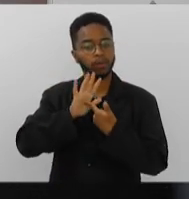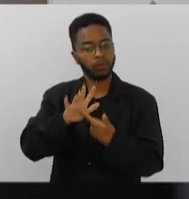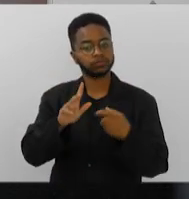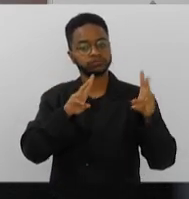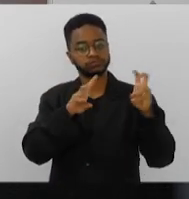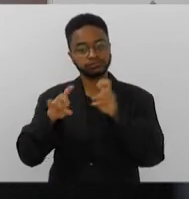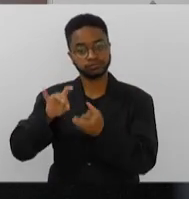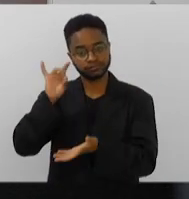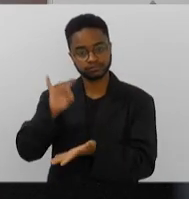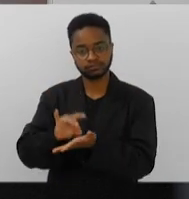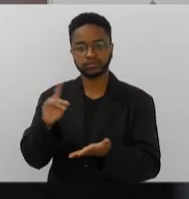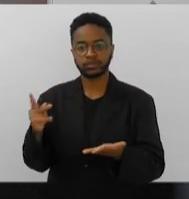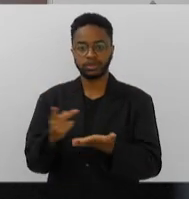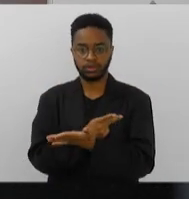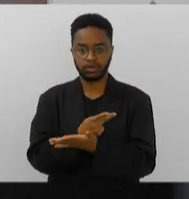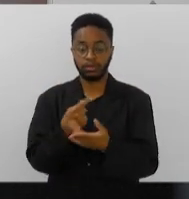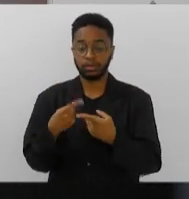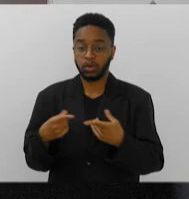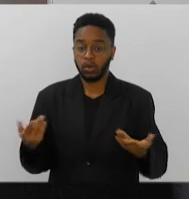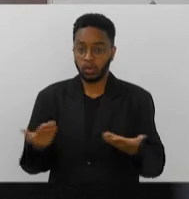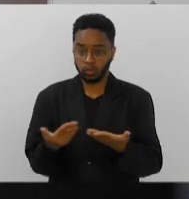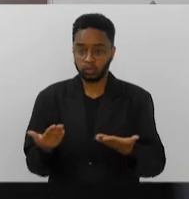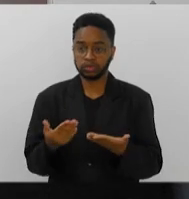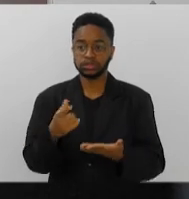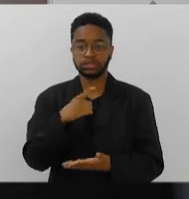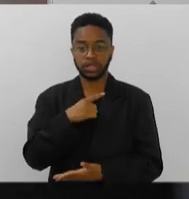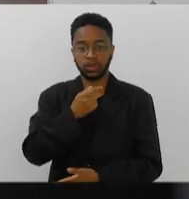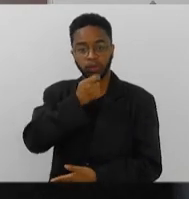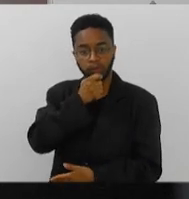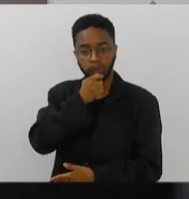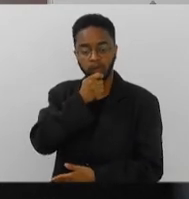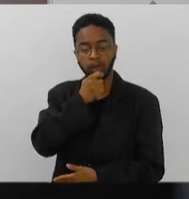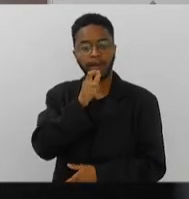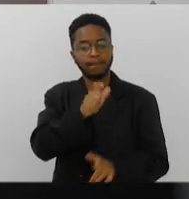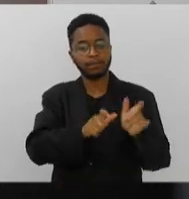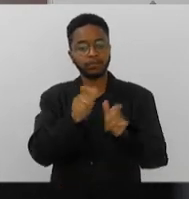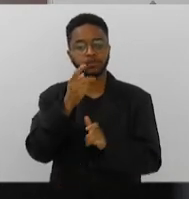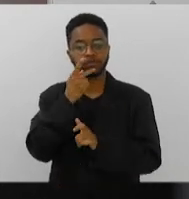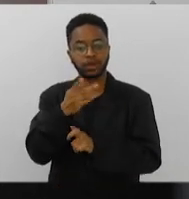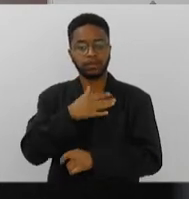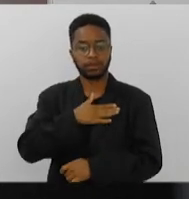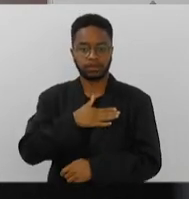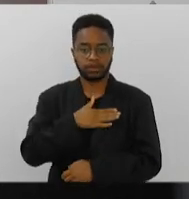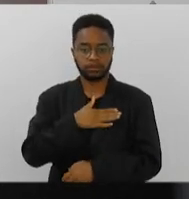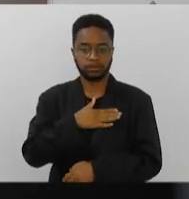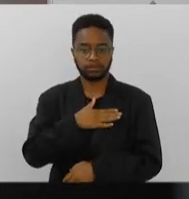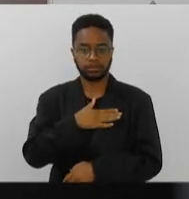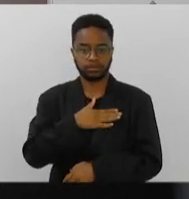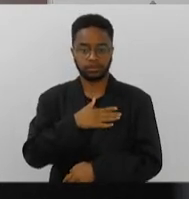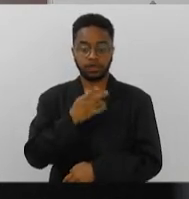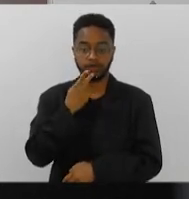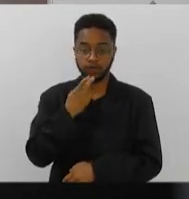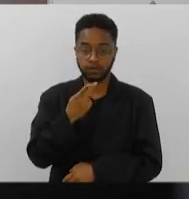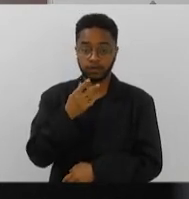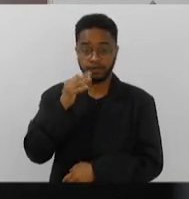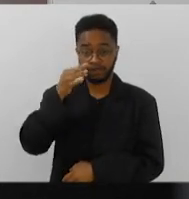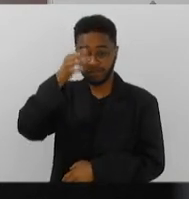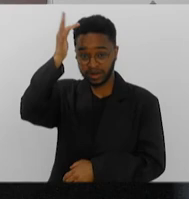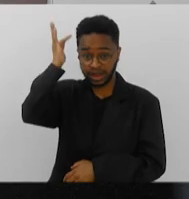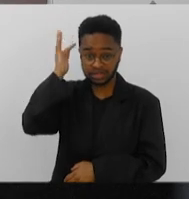reais. Hoje, tenho aqui áudios de gente dizendo isso para mim. Fred, esta